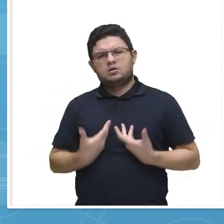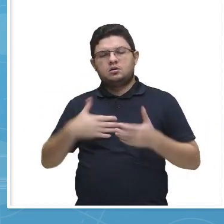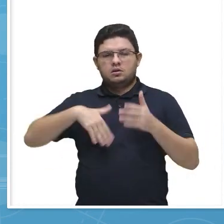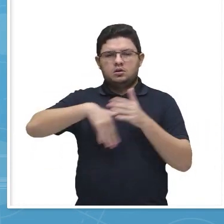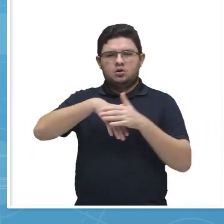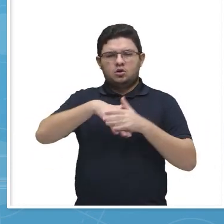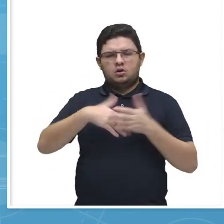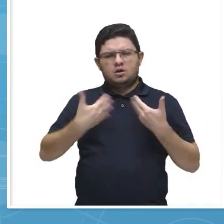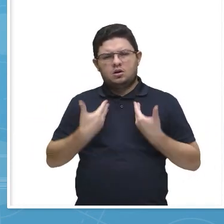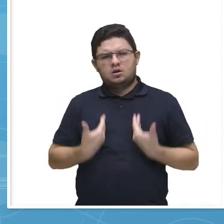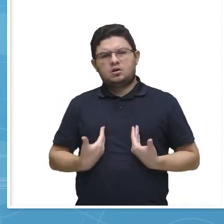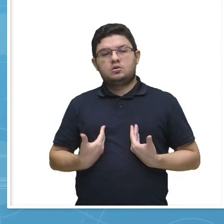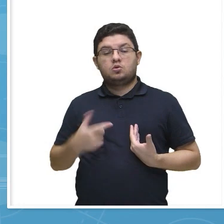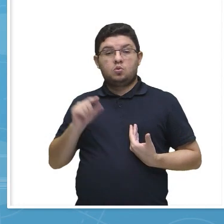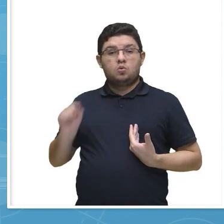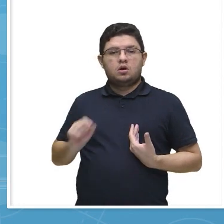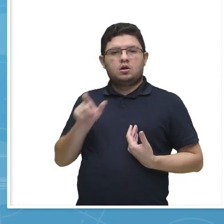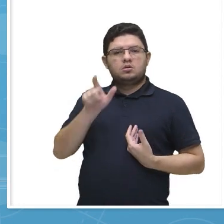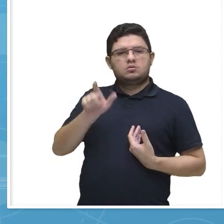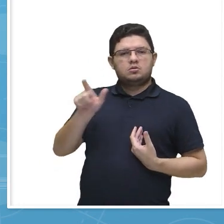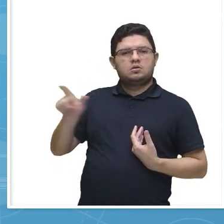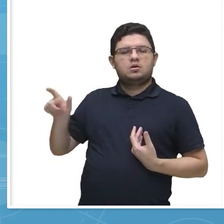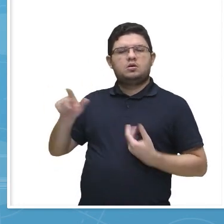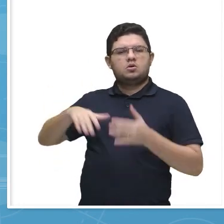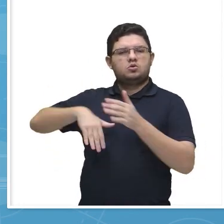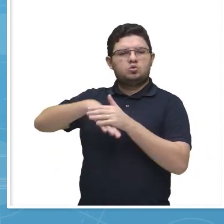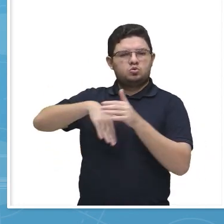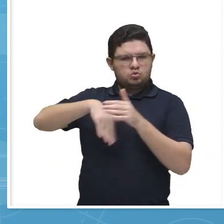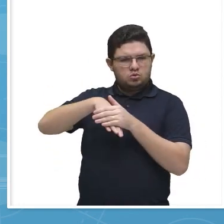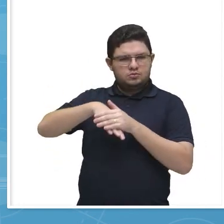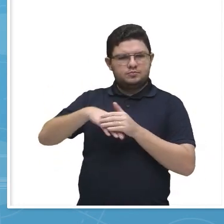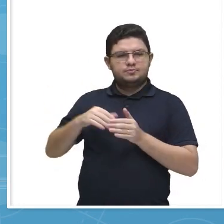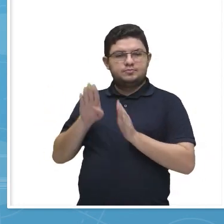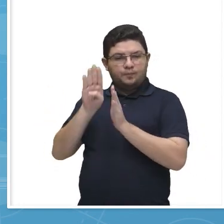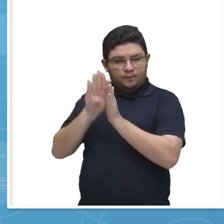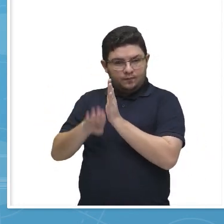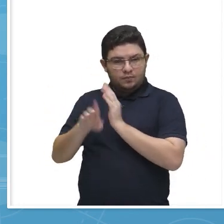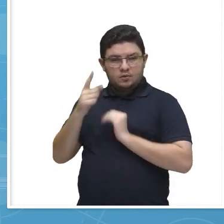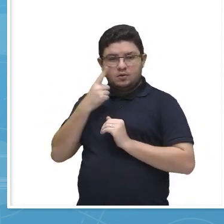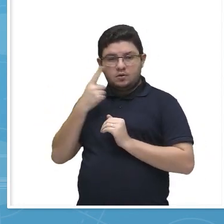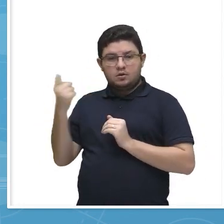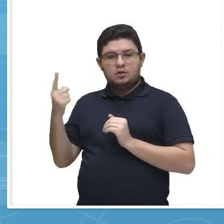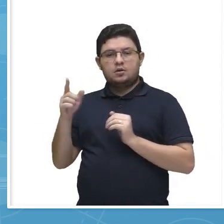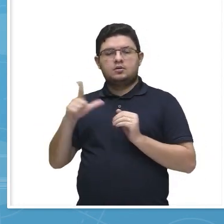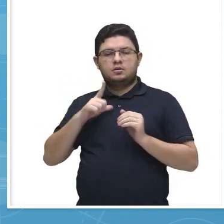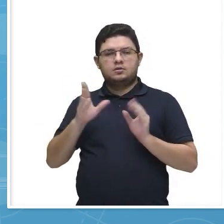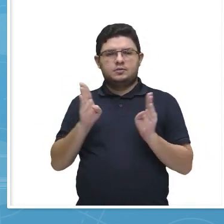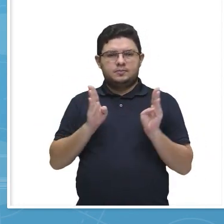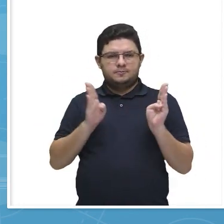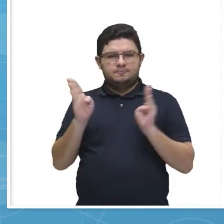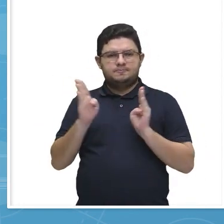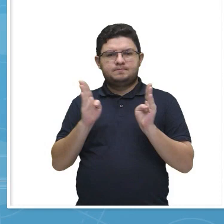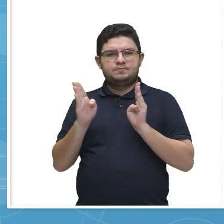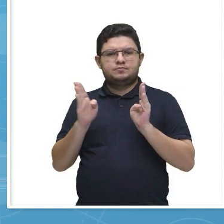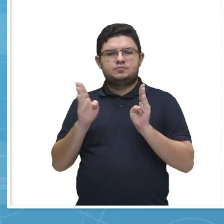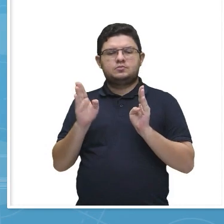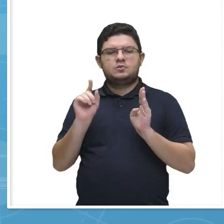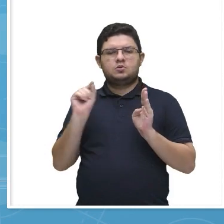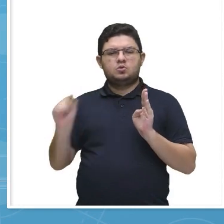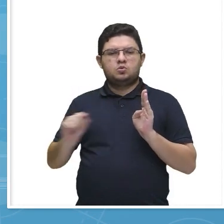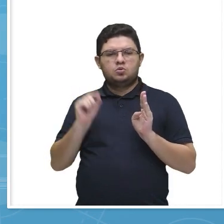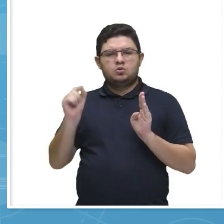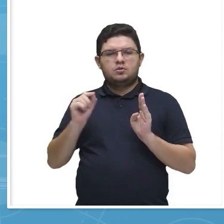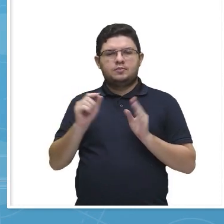Os jogadores. É o sujeito da minha oração. Retirou o sujeito, sobrou aqui o meu predicado,